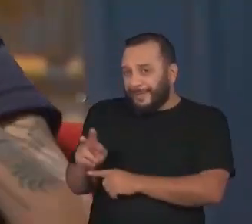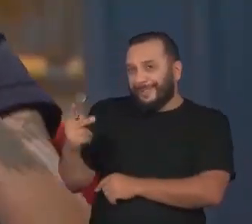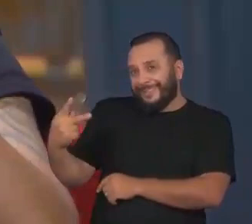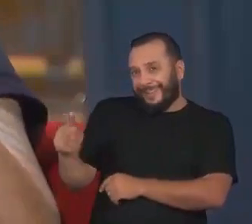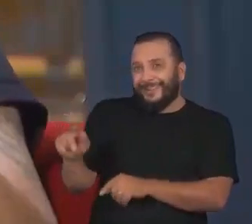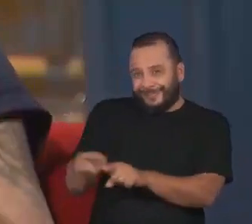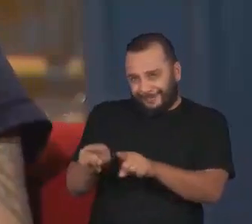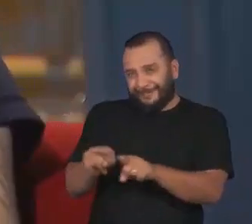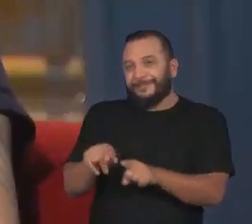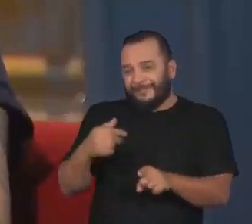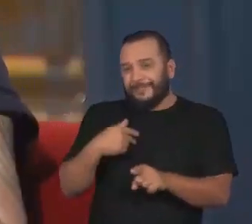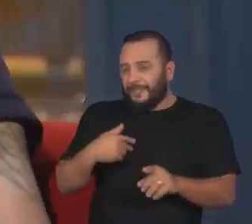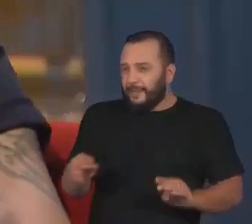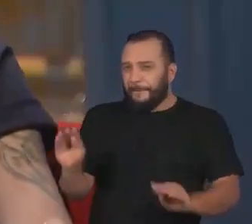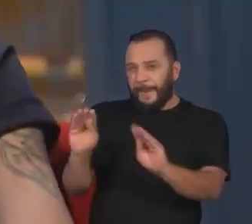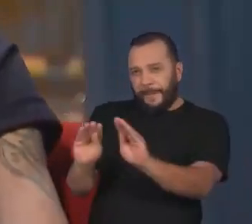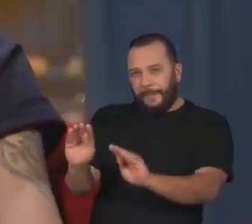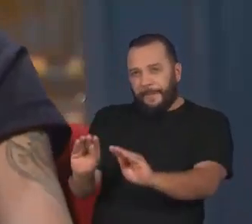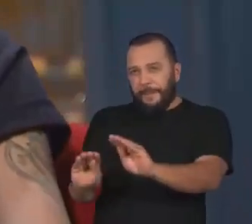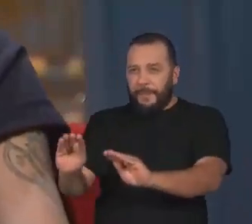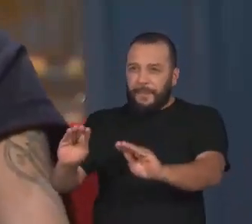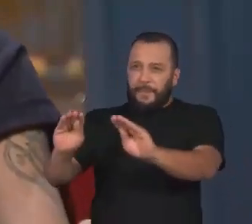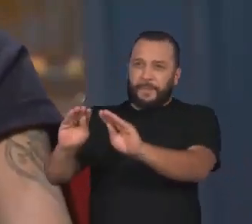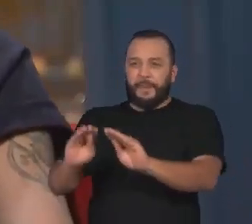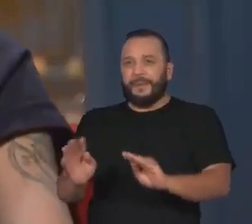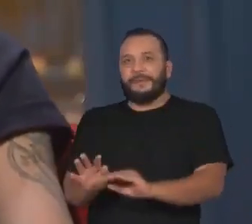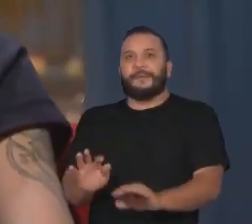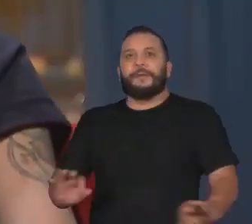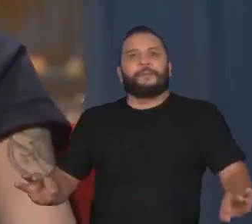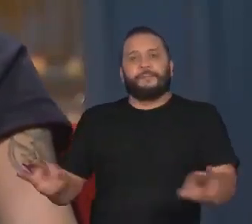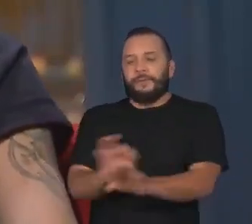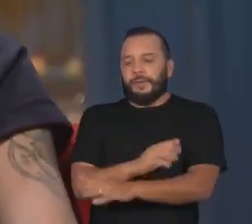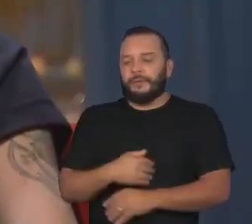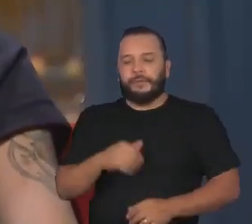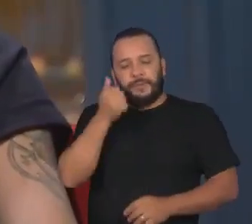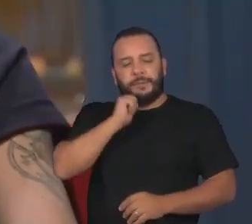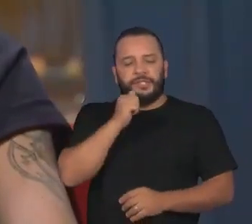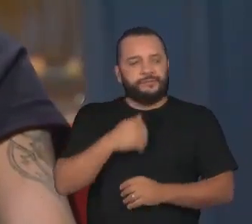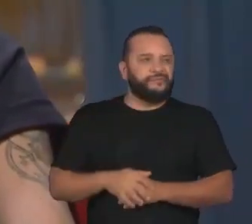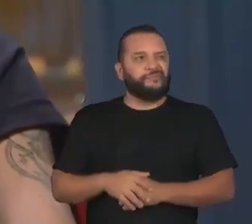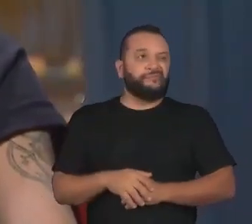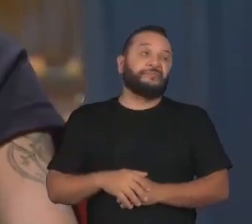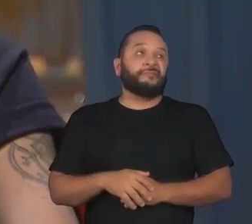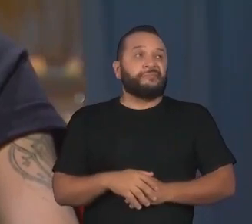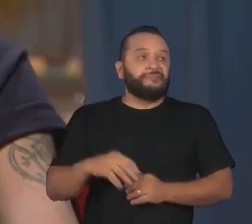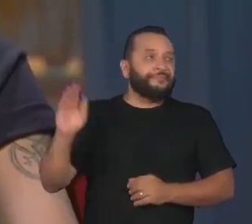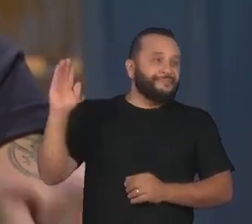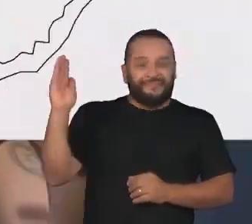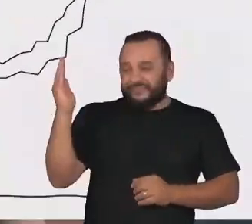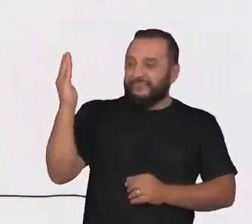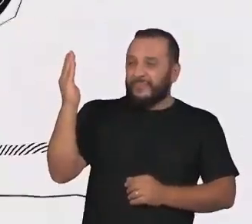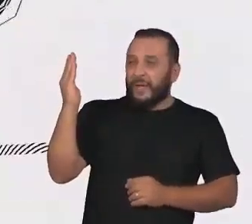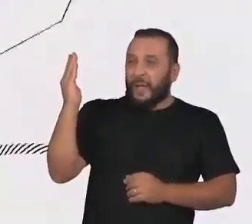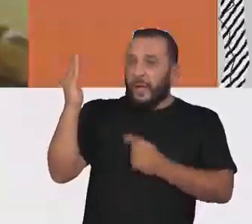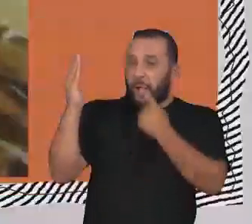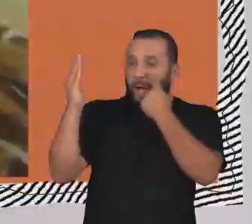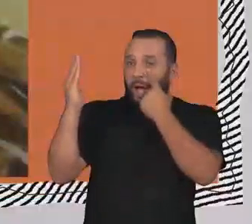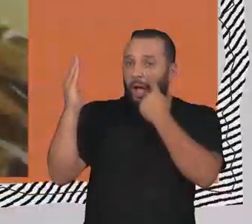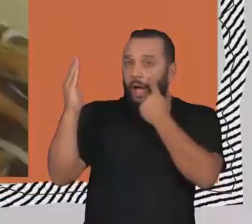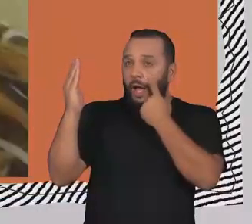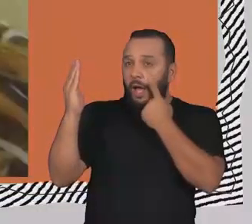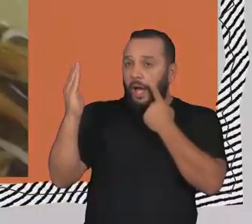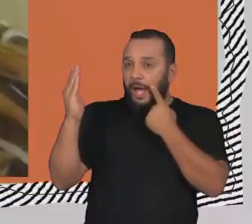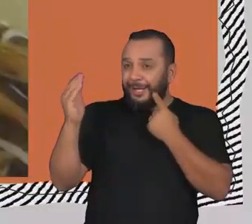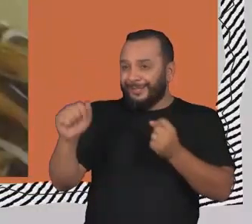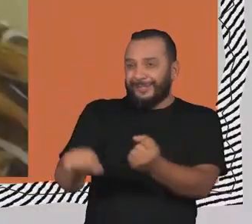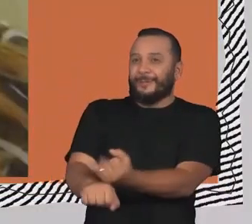dela que já tava lá esquecido comecei a maquiar minha mãe tá quando a minha mãe se olhou no espelho Ela se emocionou tirei uma foto dela e